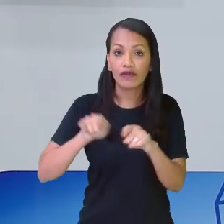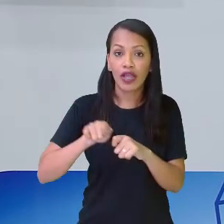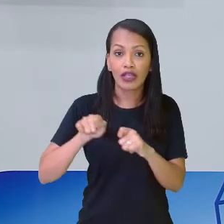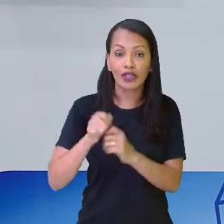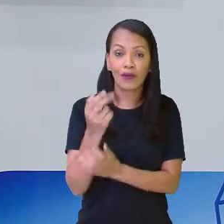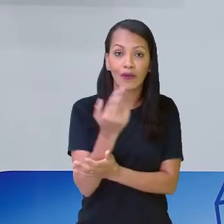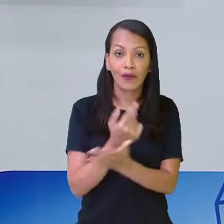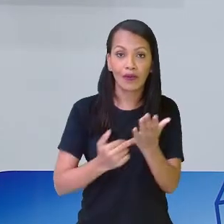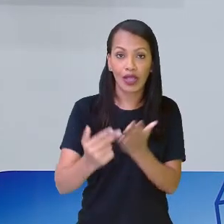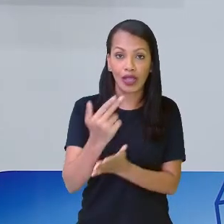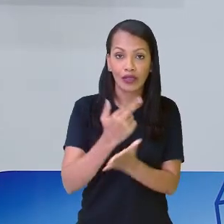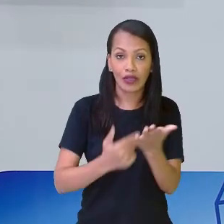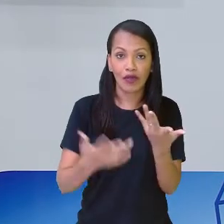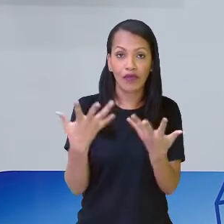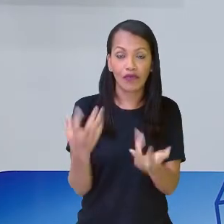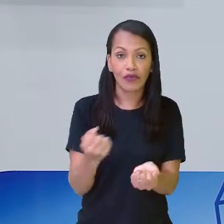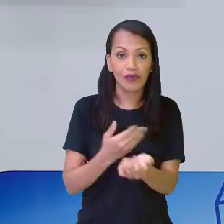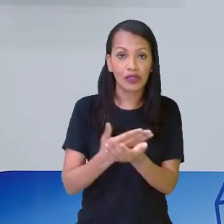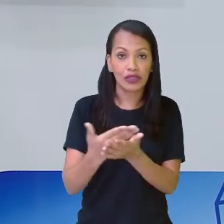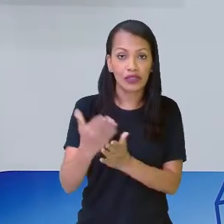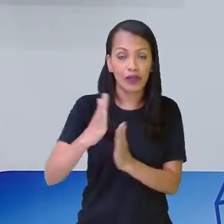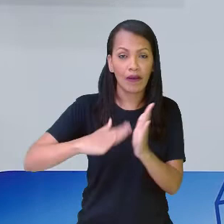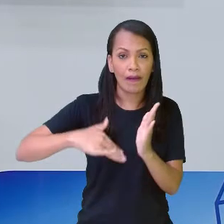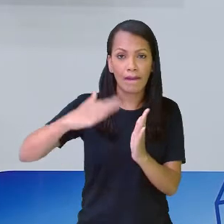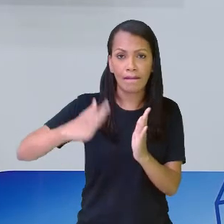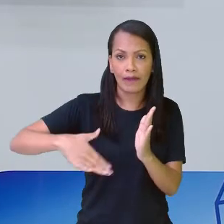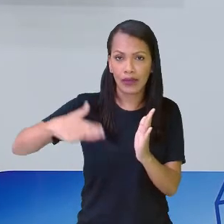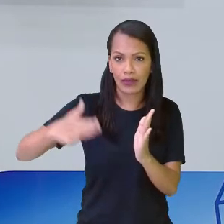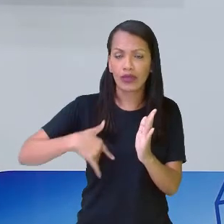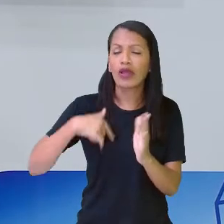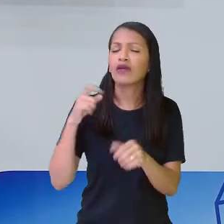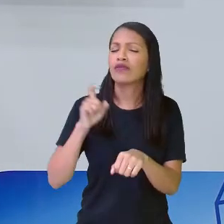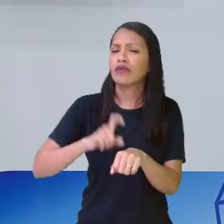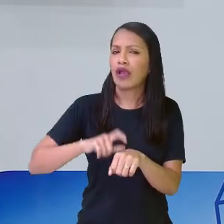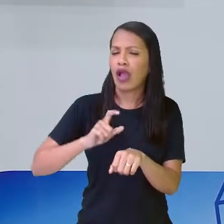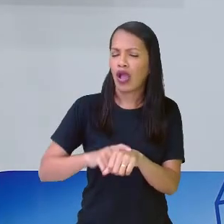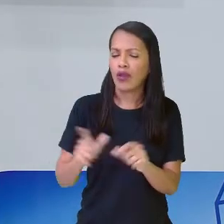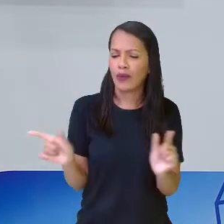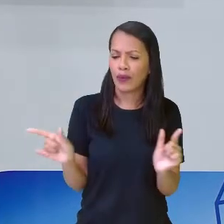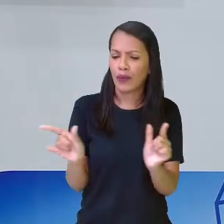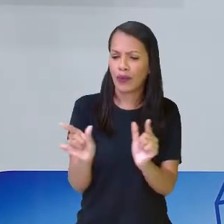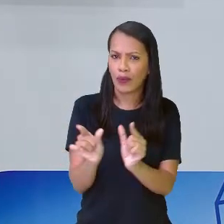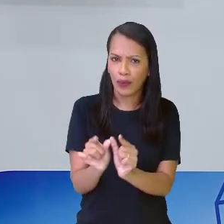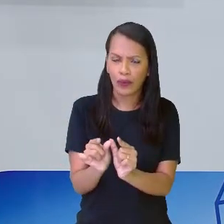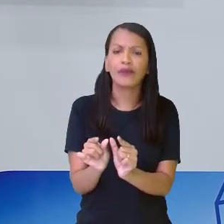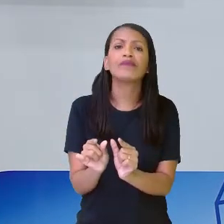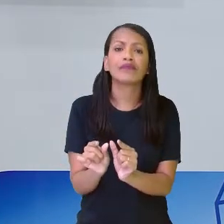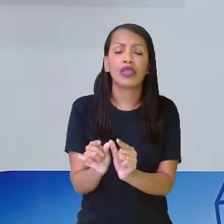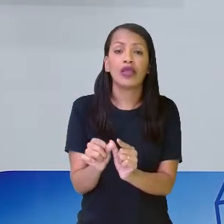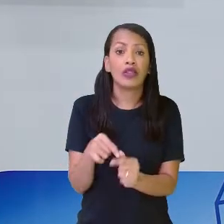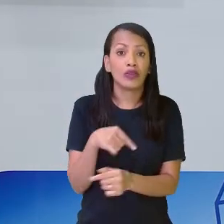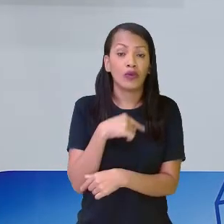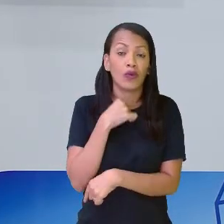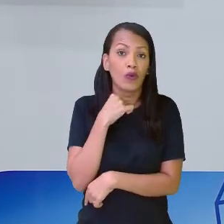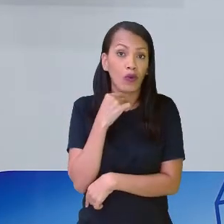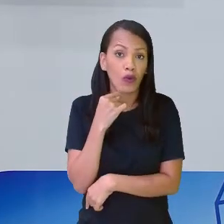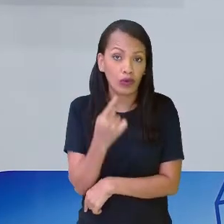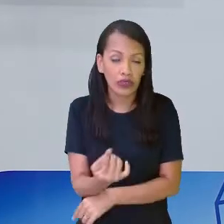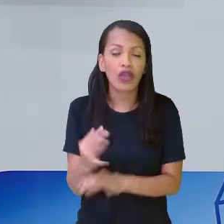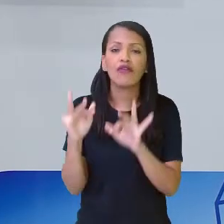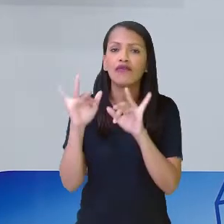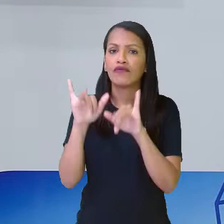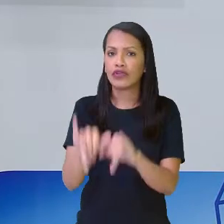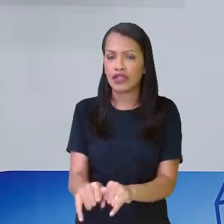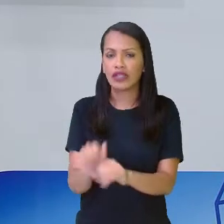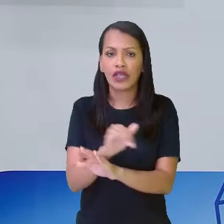aqui. Vamos iniciar uma pintura. O nosso tempo é curto, né? E aí não daria pra gente, não vai dar com certeza para a gente